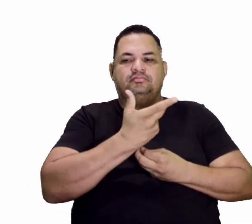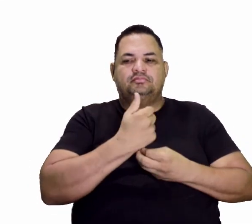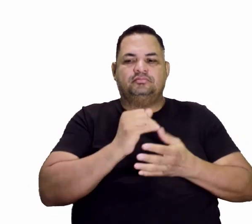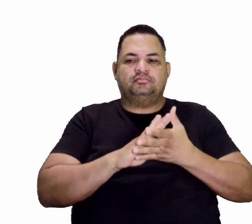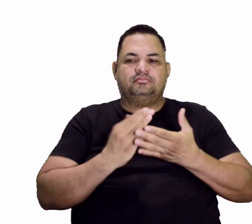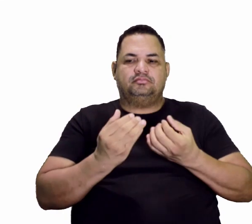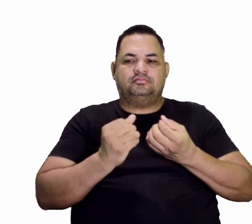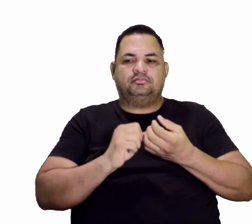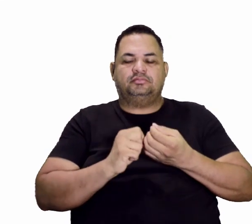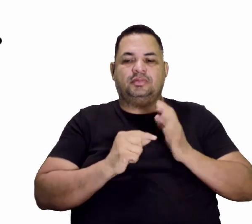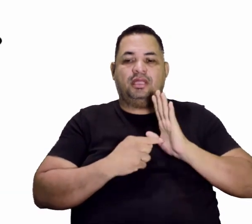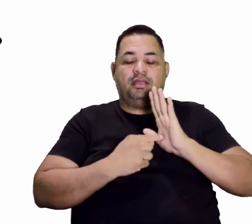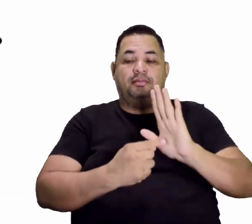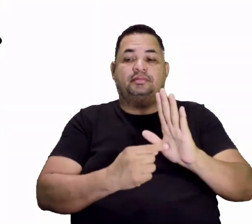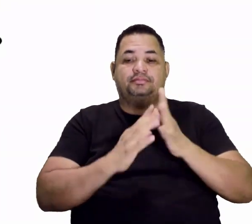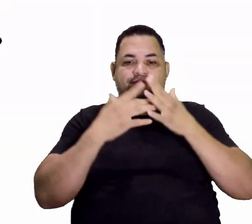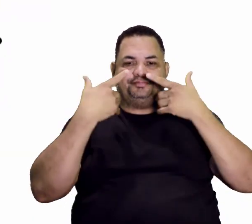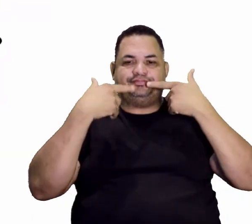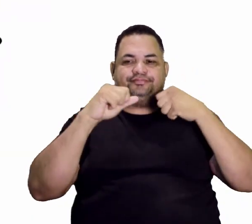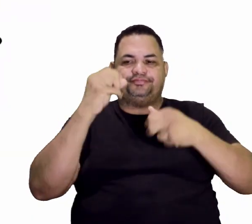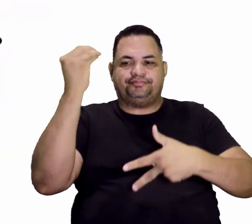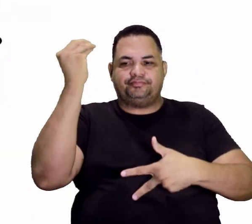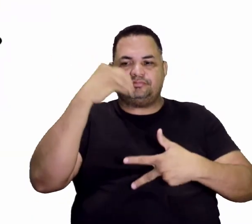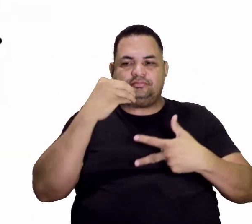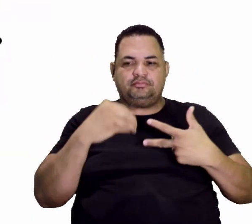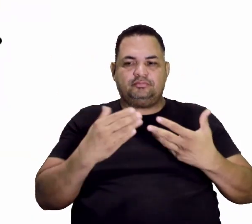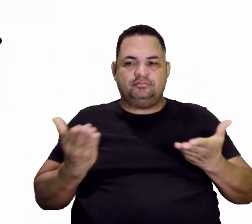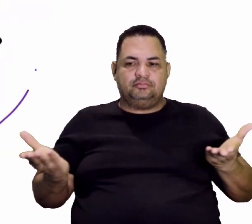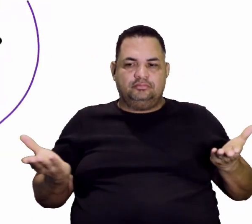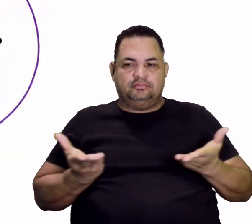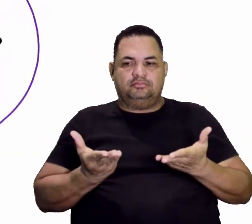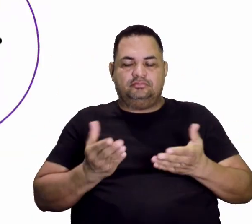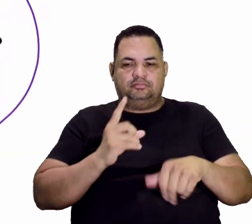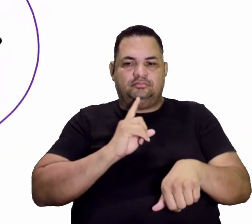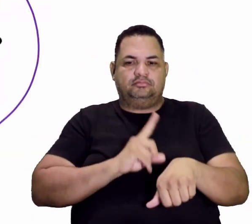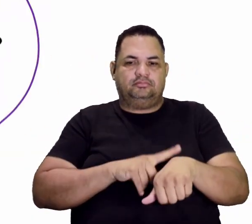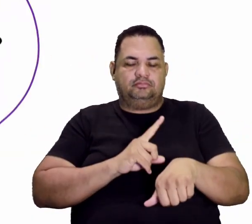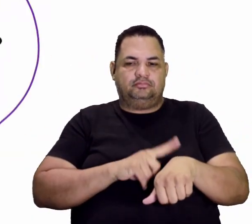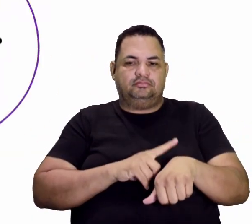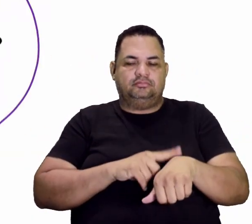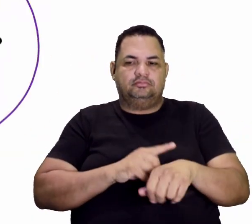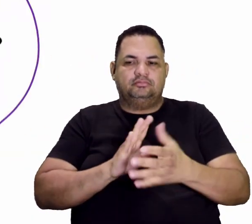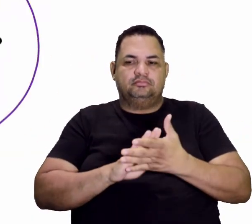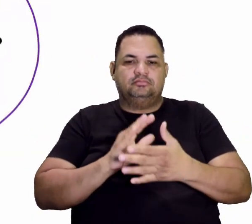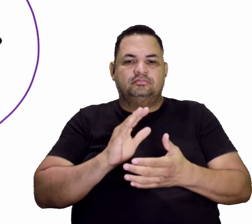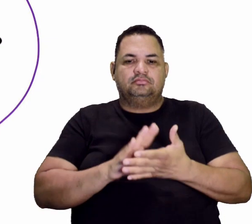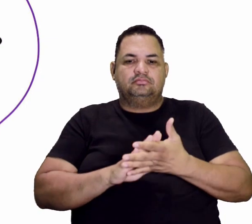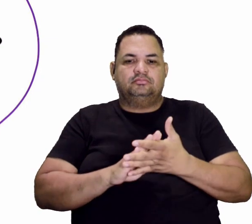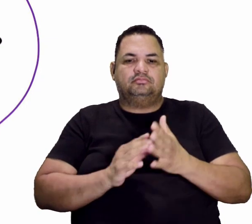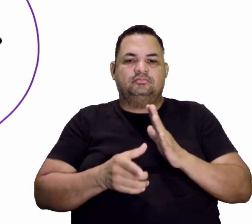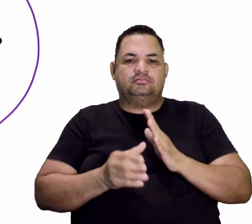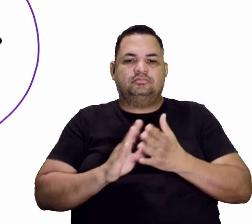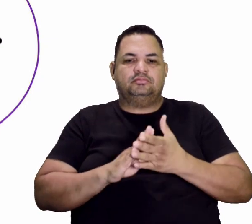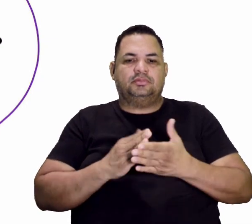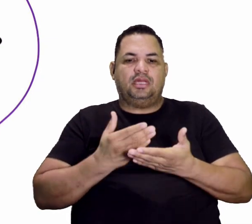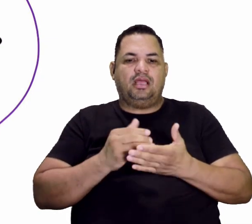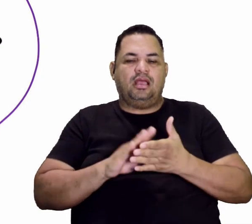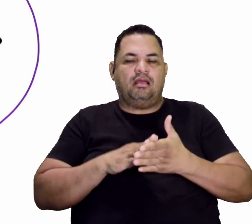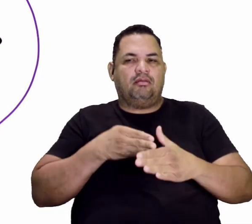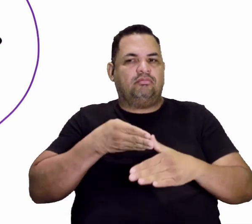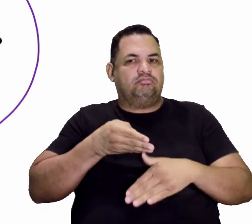né? Agora o momento esperado, hein? De vocês aí, já estão no pé na porta